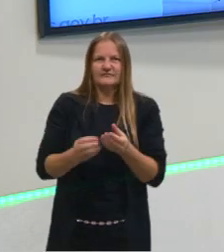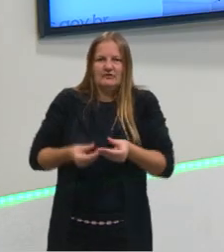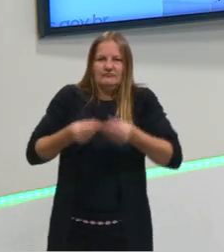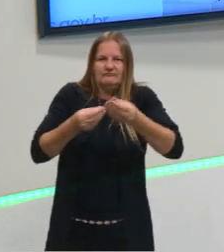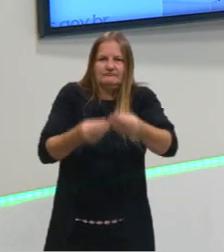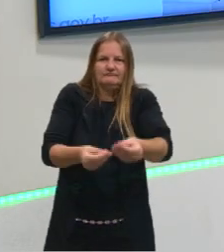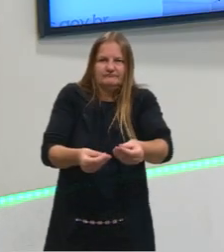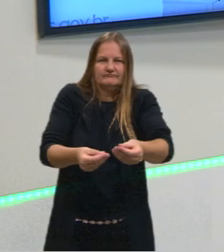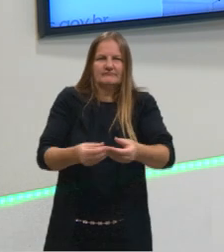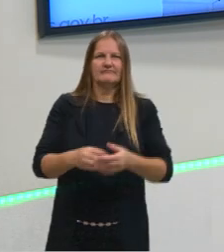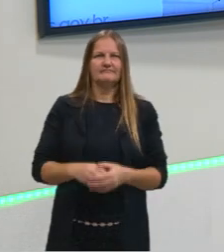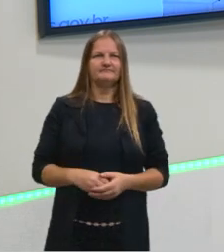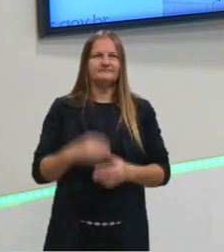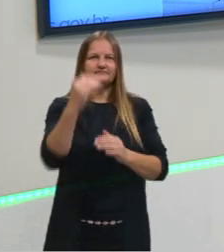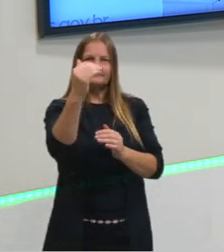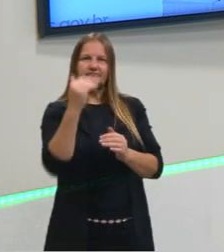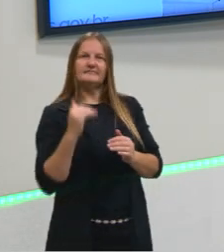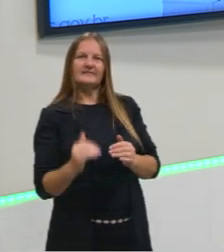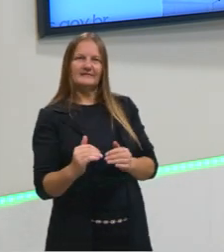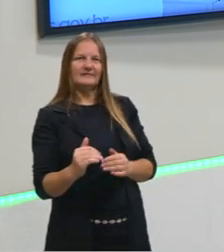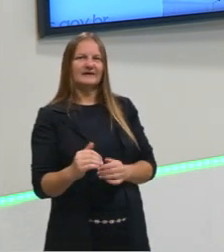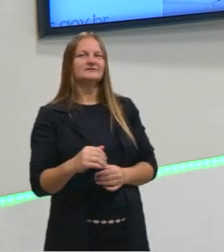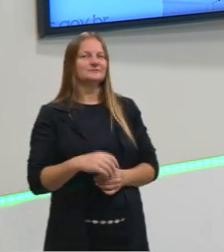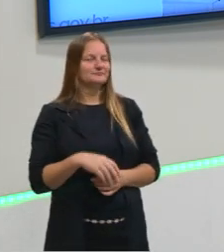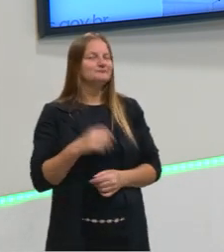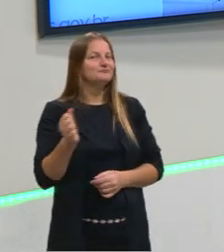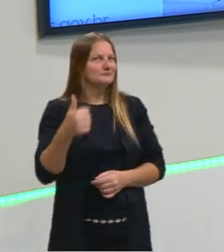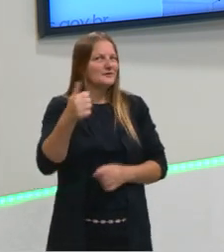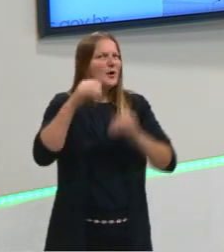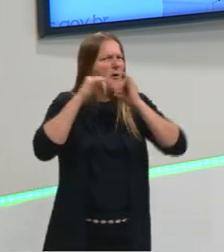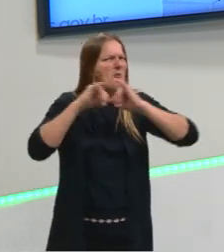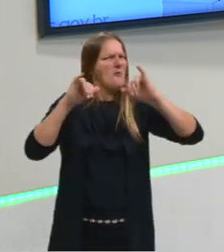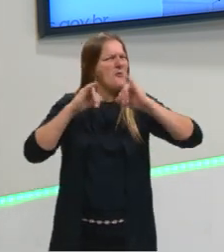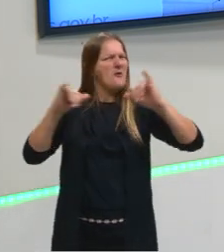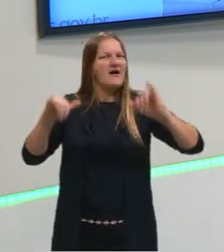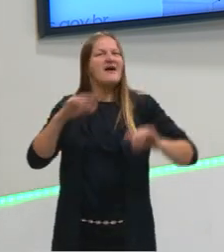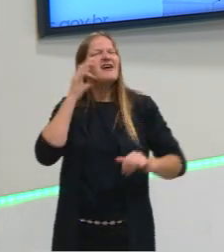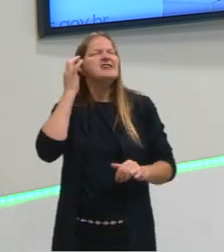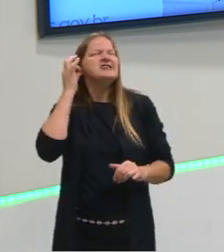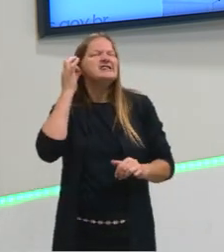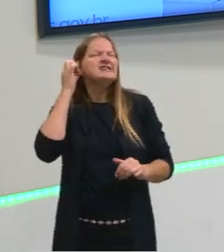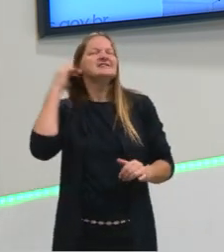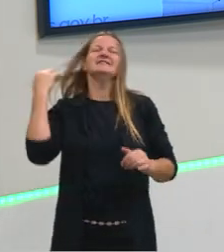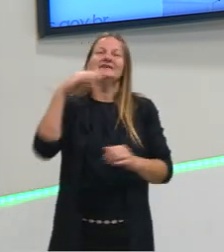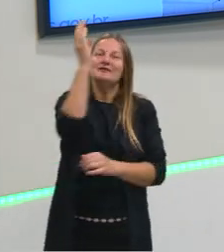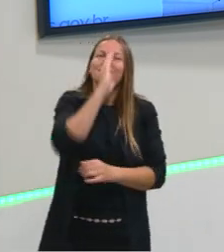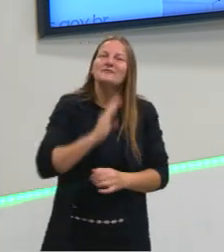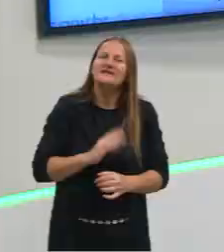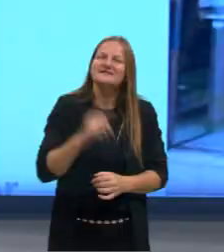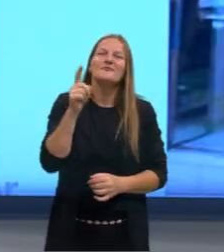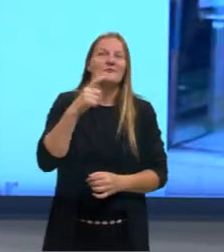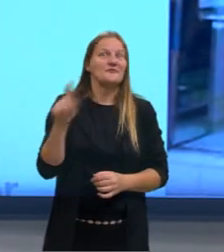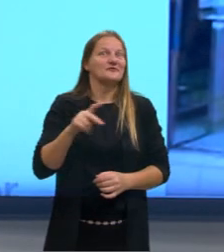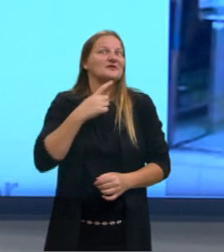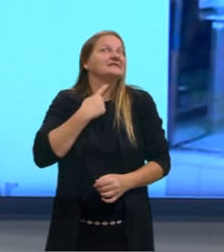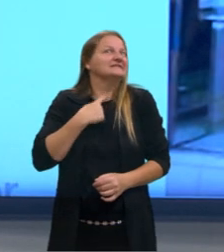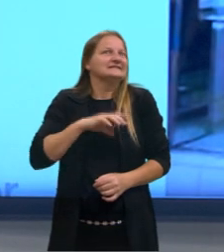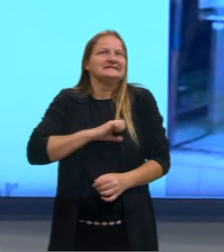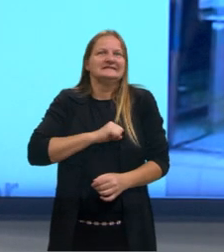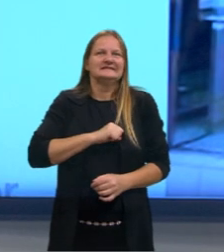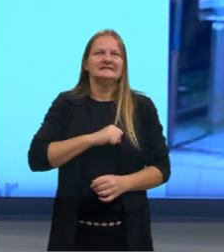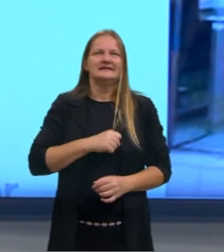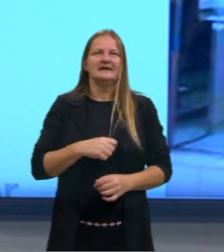debaixo eu acho Fantástico para mim é uma das melhores propagandas que já foram feitas no Brasil não